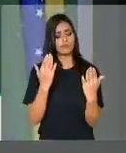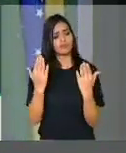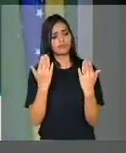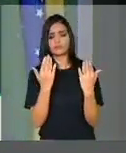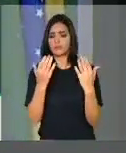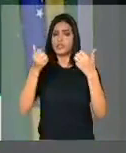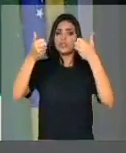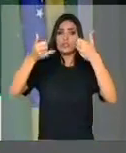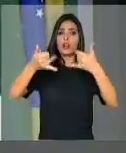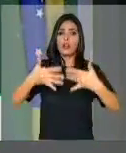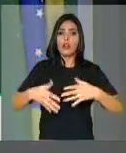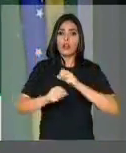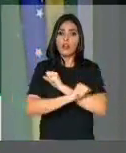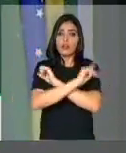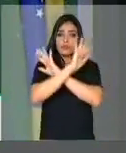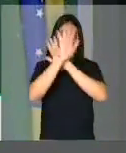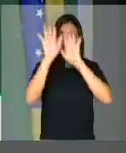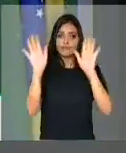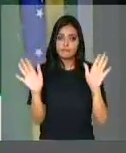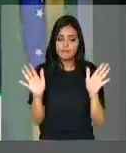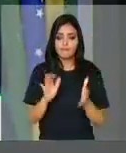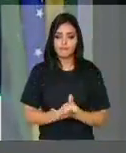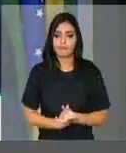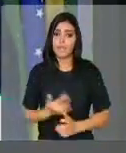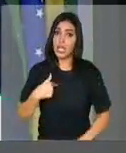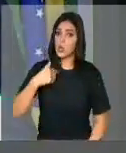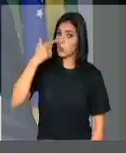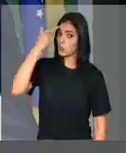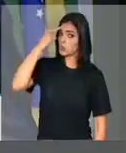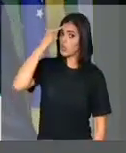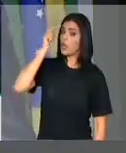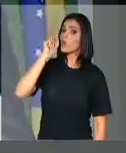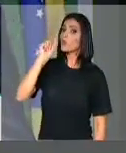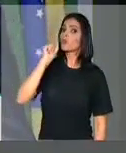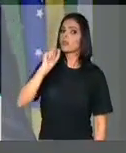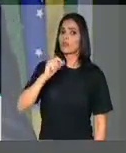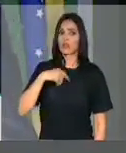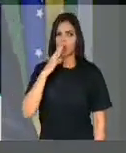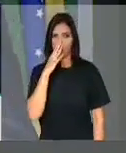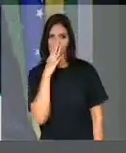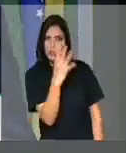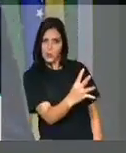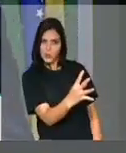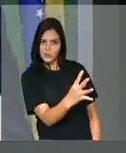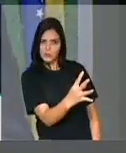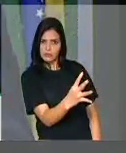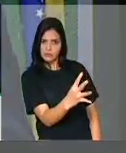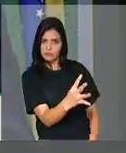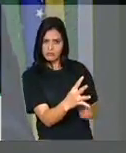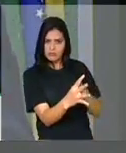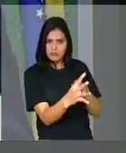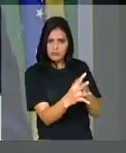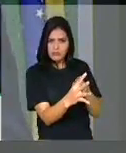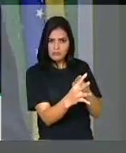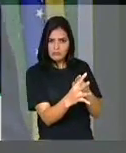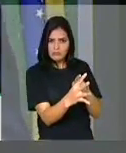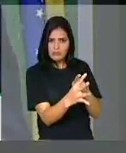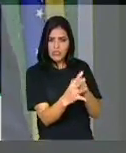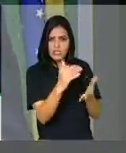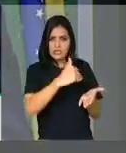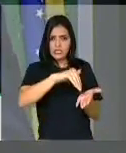esses esclarecimentos. Até onde eu sei, ninguém acusa frontalmente